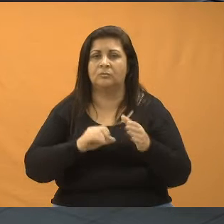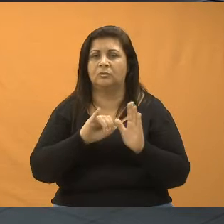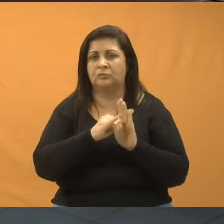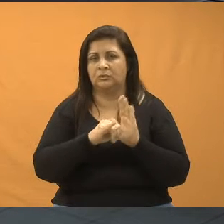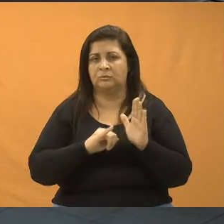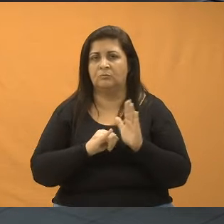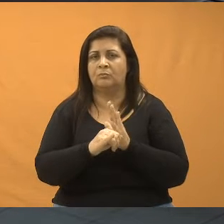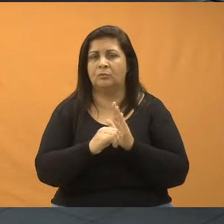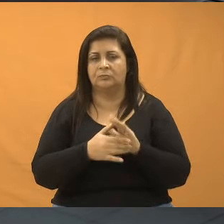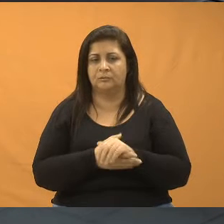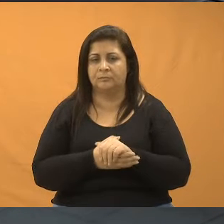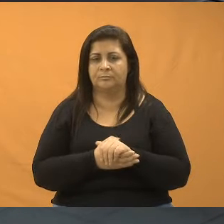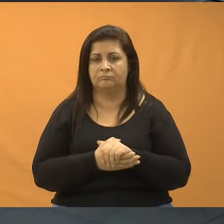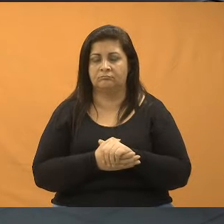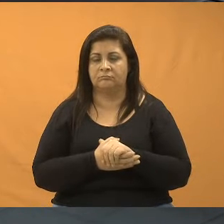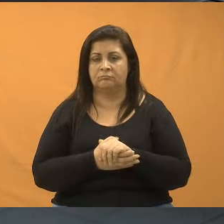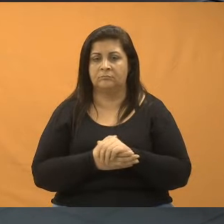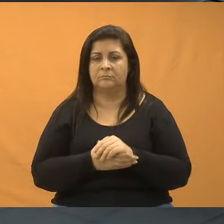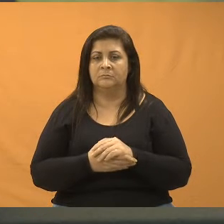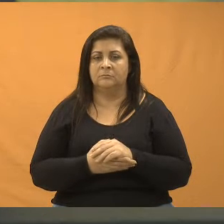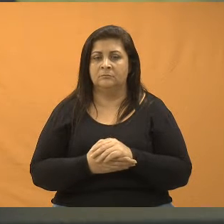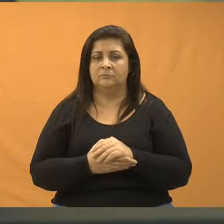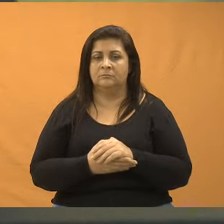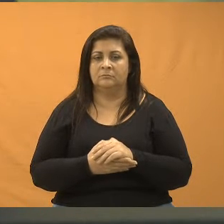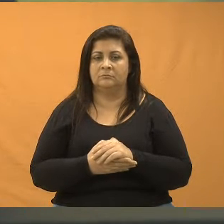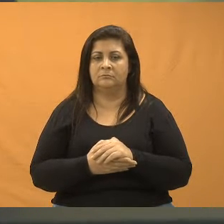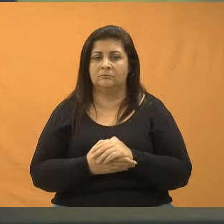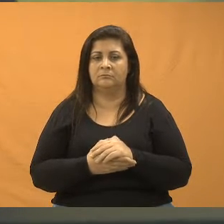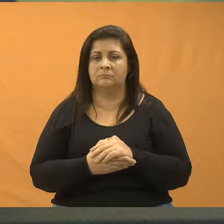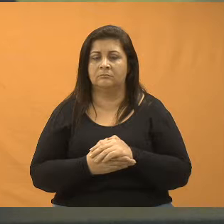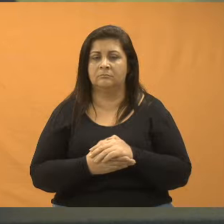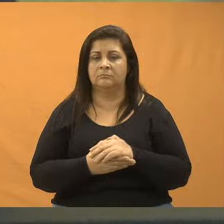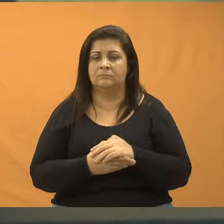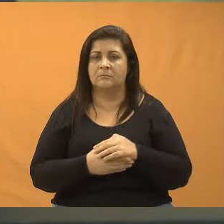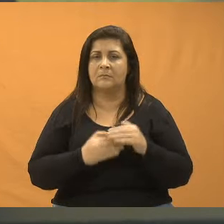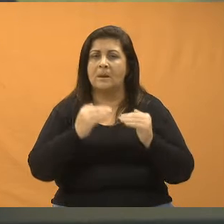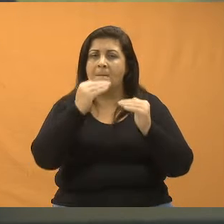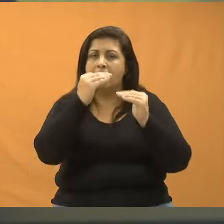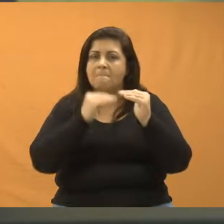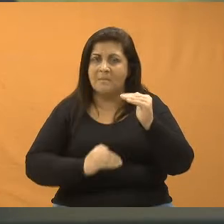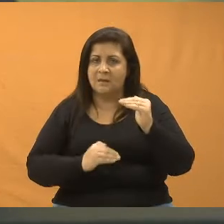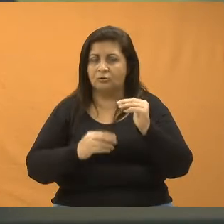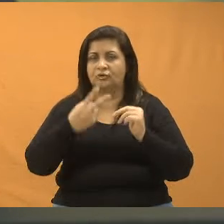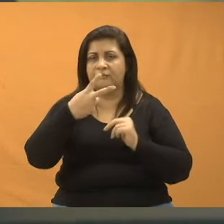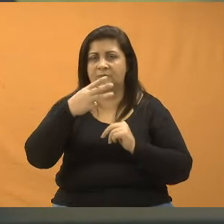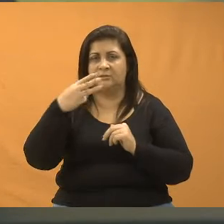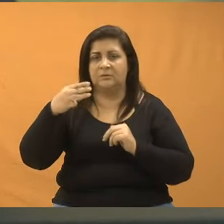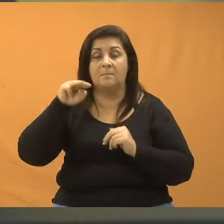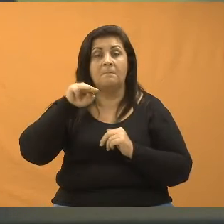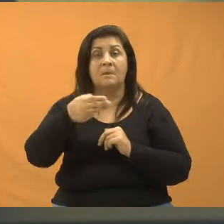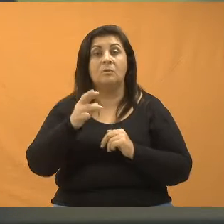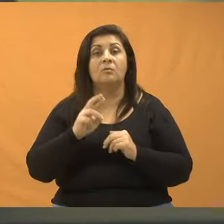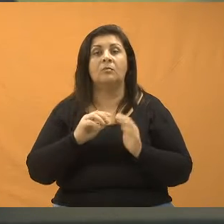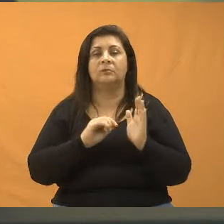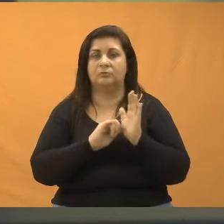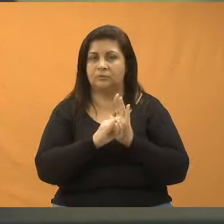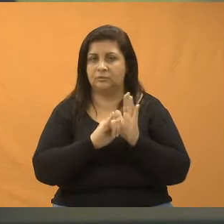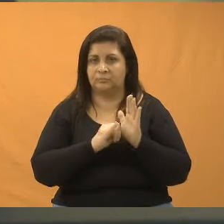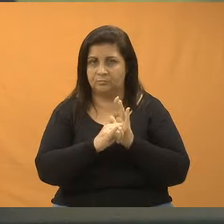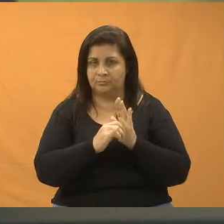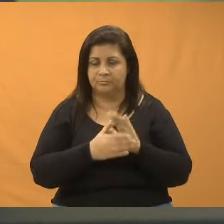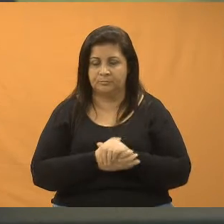é de imposto. Isso. Então, se a gente fala em 23 milhões, uma queda de 23 milhões de imposto, vamos colocar aí